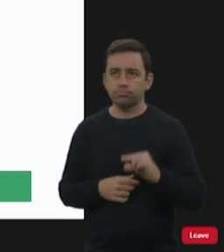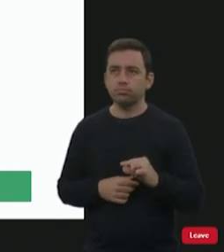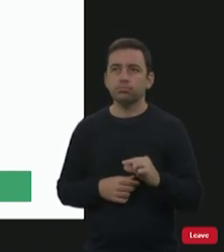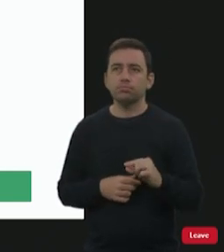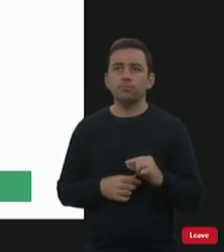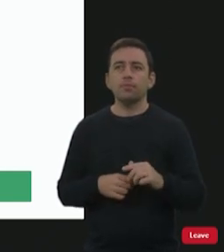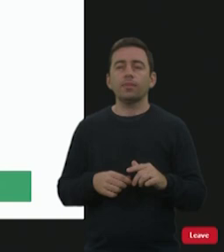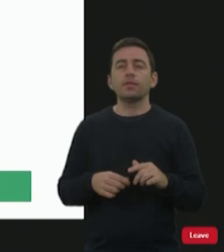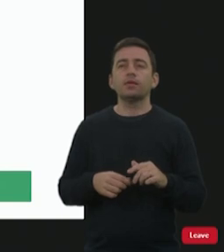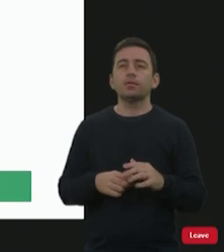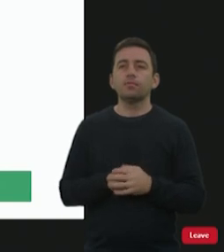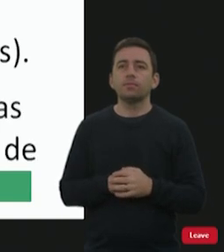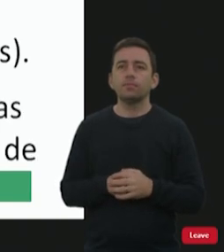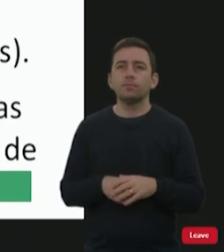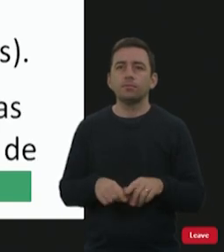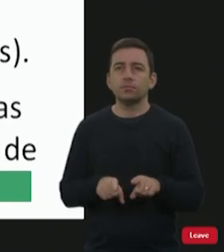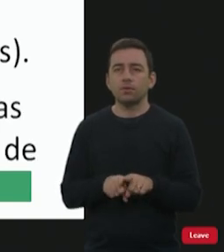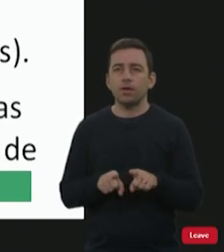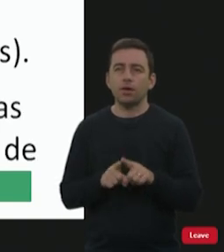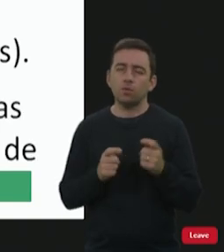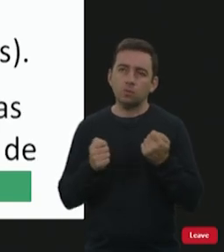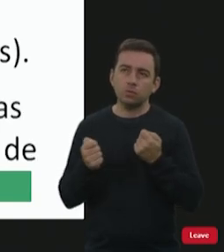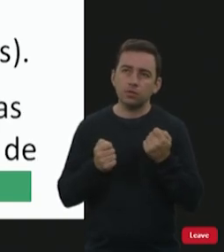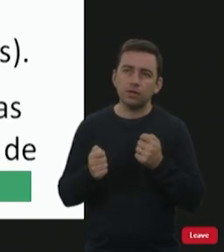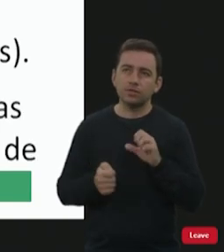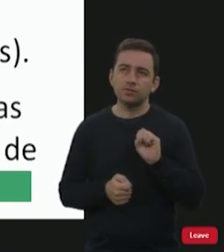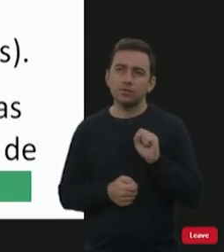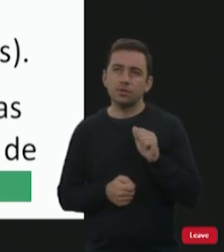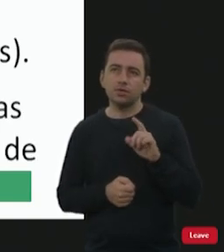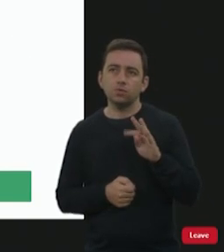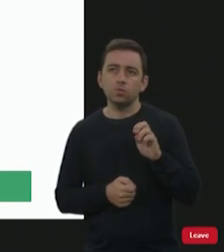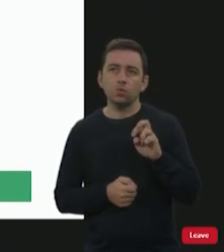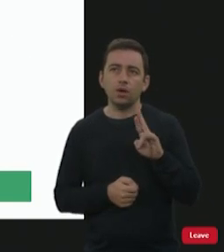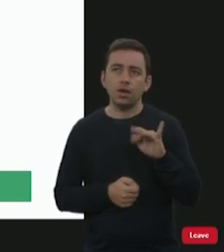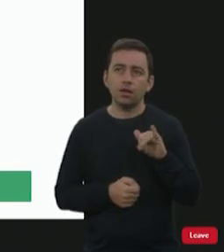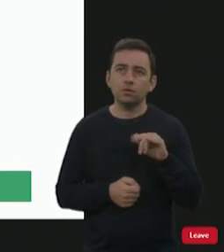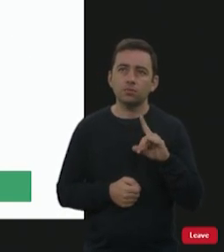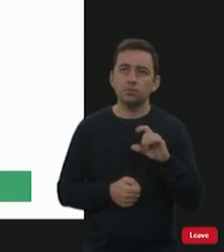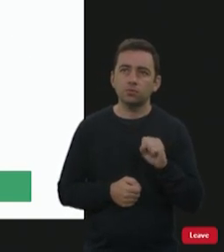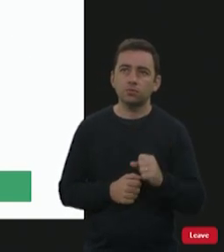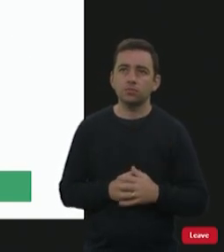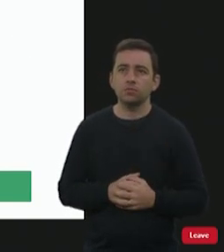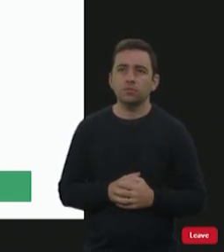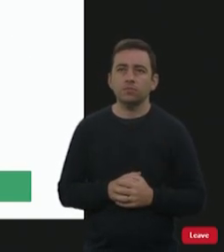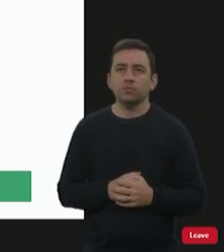Eliminar os graxos trans, controlar os saturados, priorizar poli e